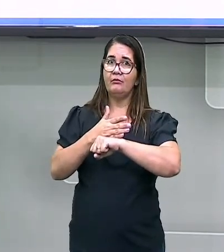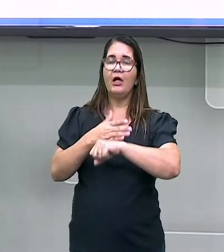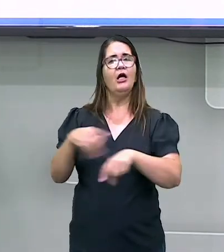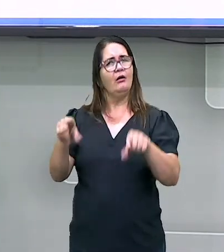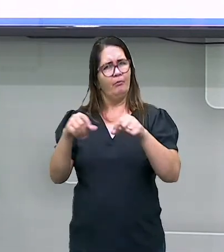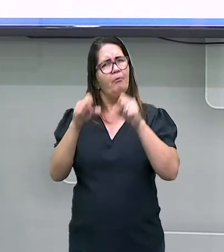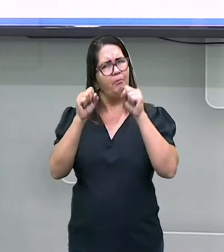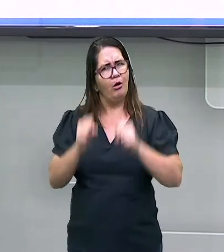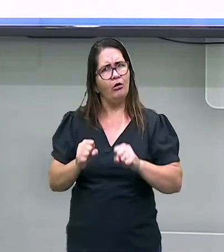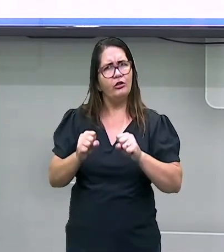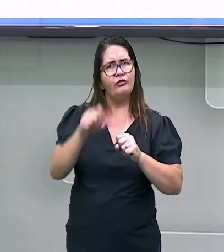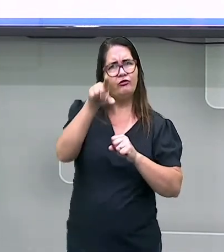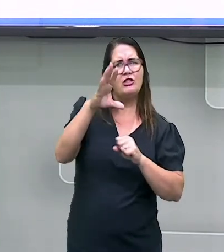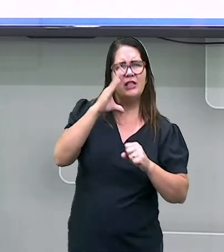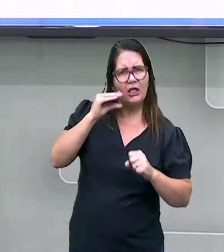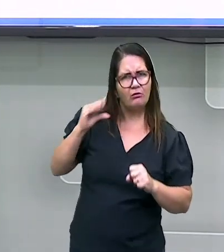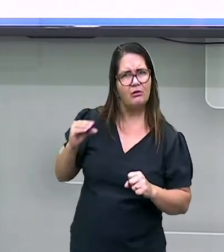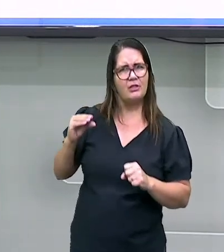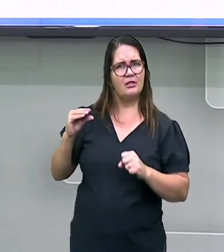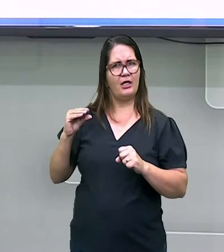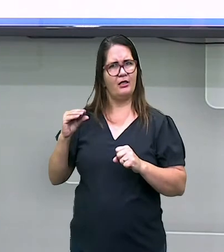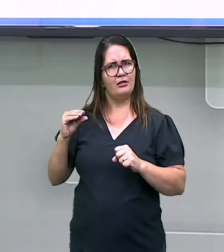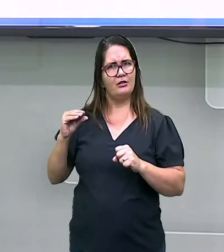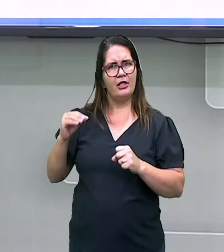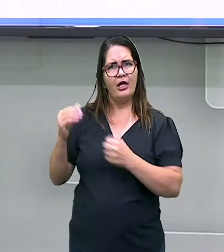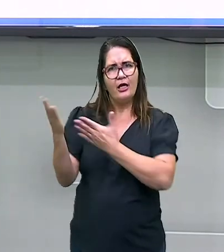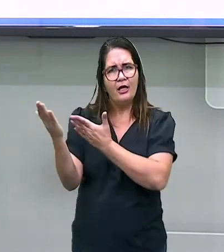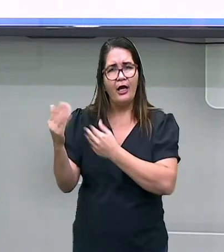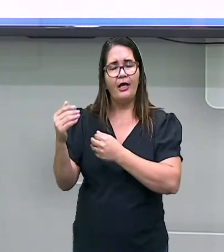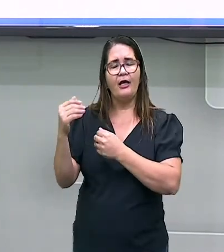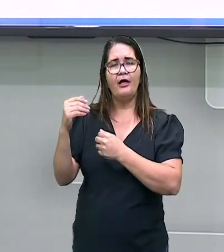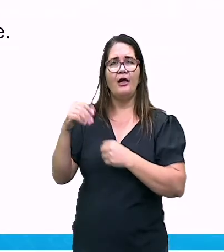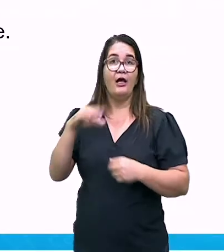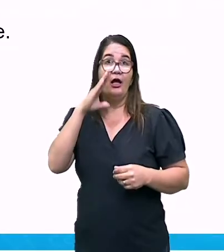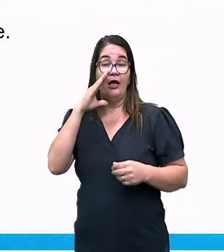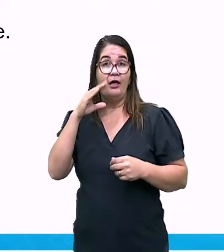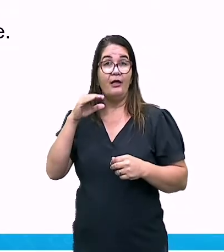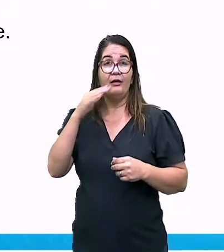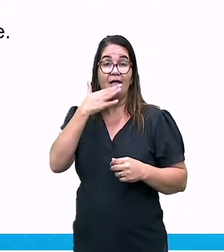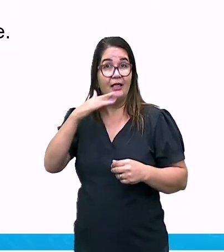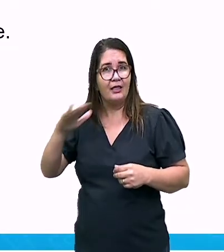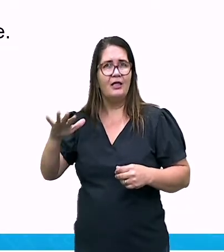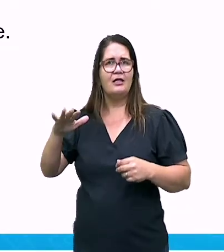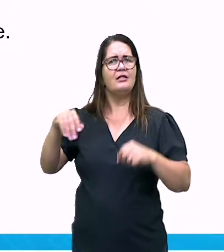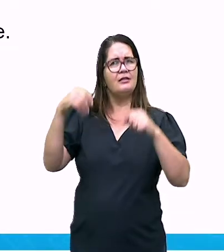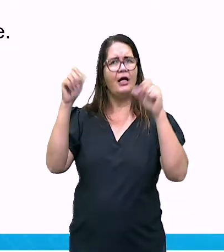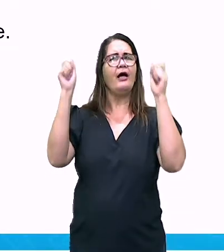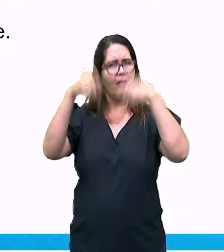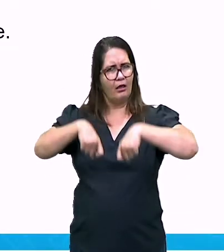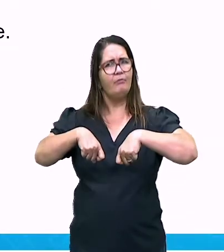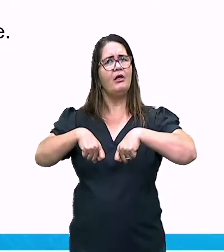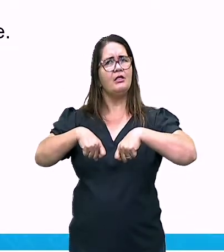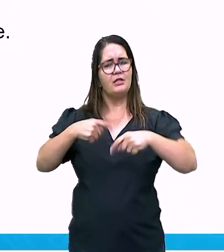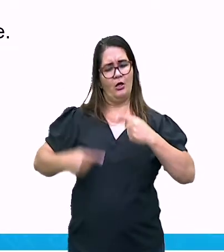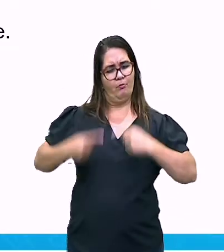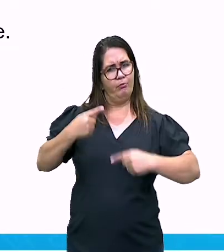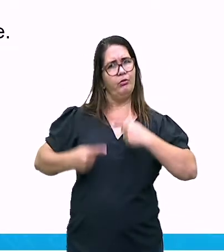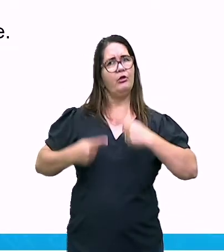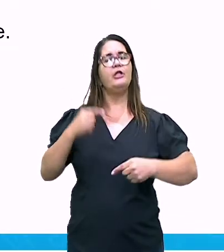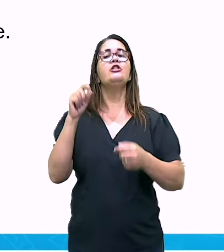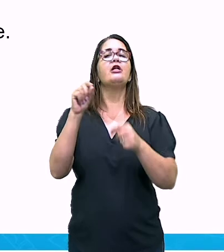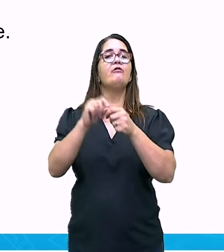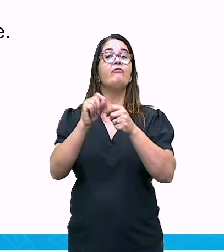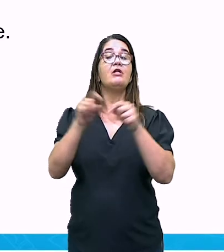ou pré-adolescente? Muito bem. Então vamos à atividade. Após o estudo do texto acima, leia